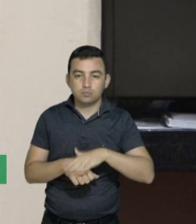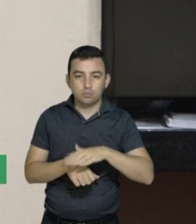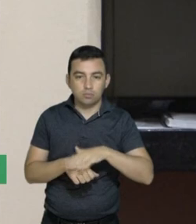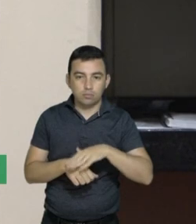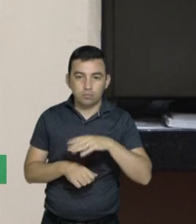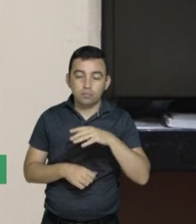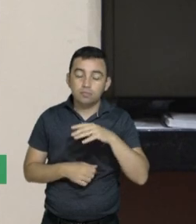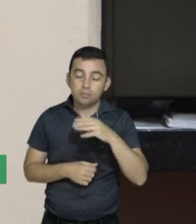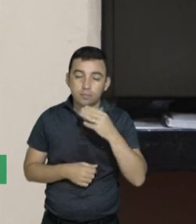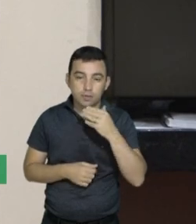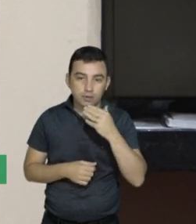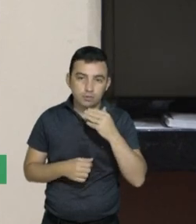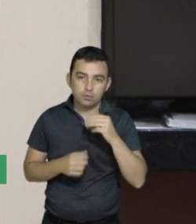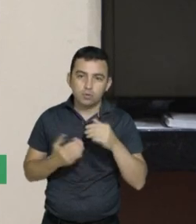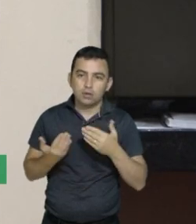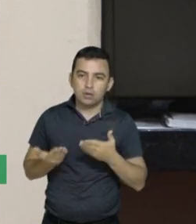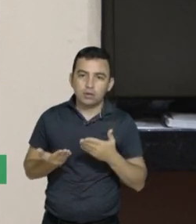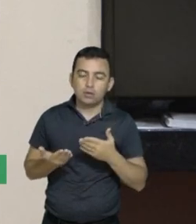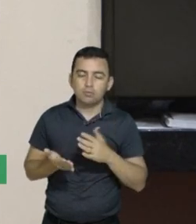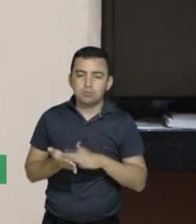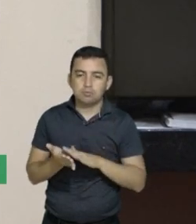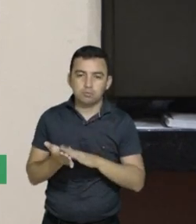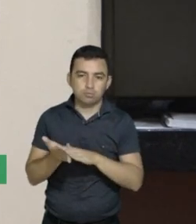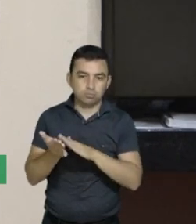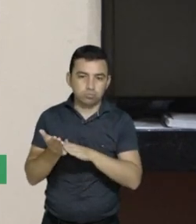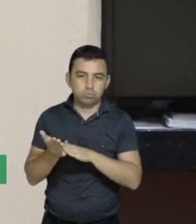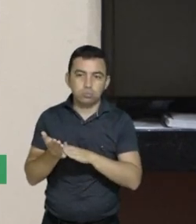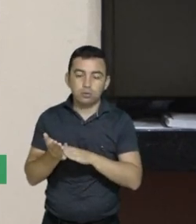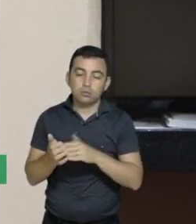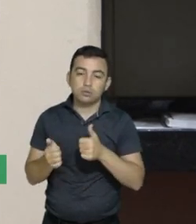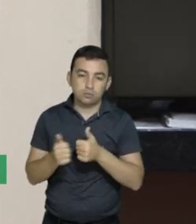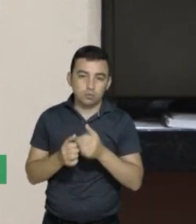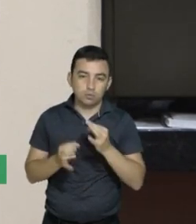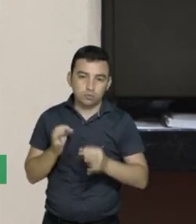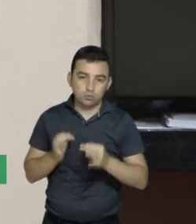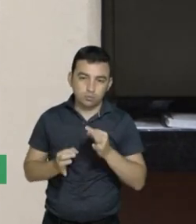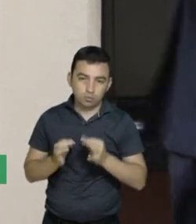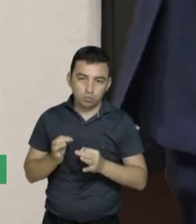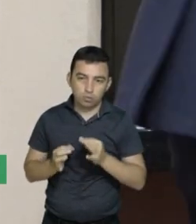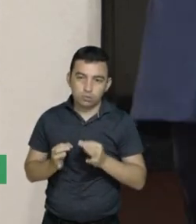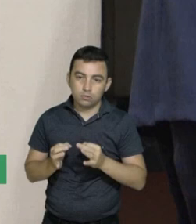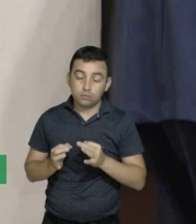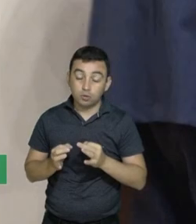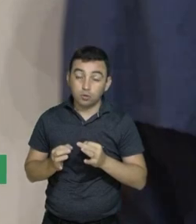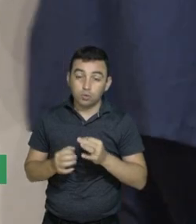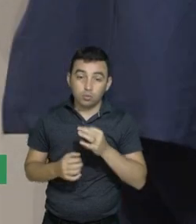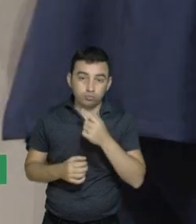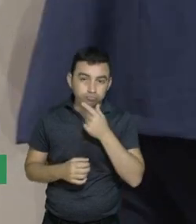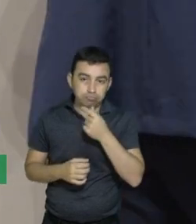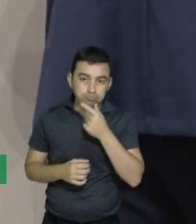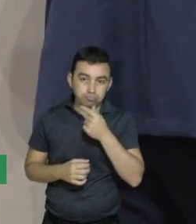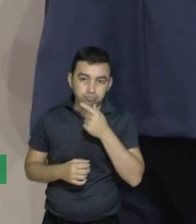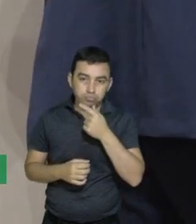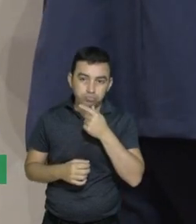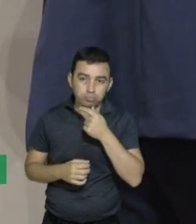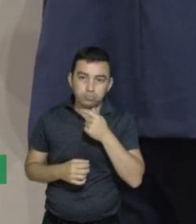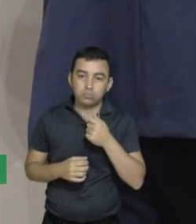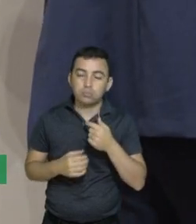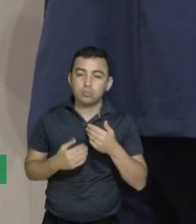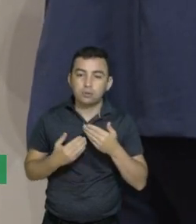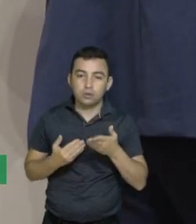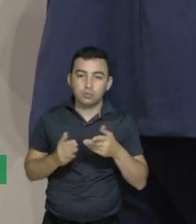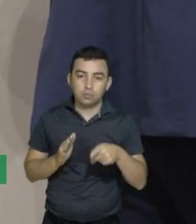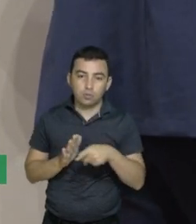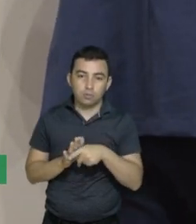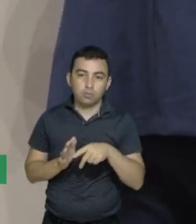Marquito manifestando aplausos ao tribunal de justiça em nome do Juiz de Direito da terceira vara da Fazenda Pública da comarca da capital